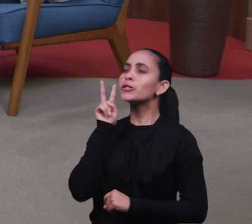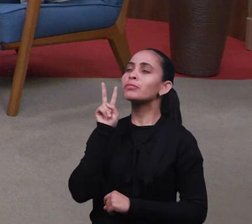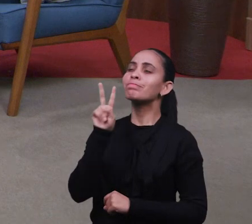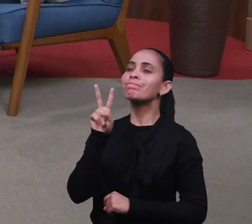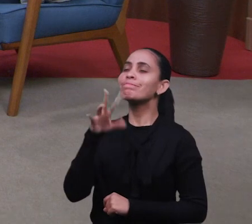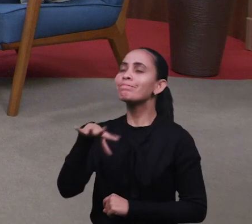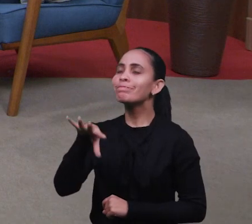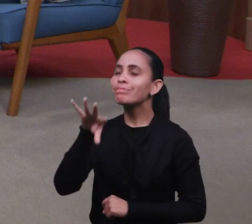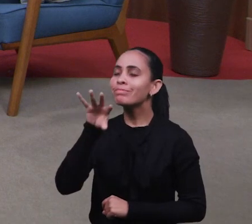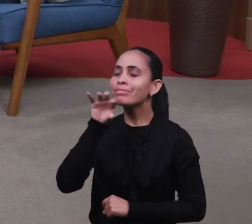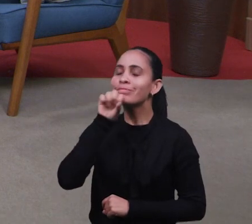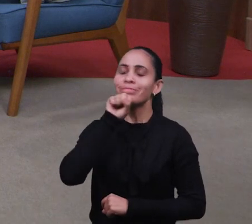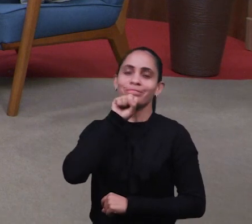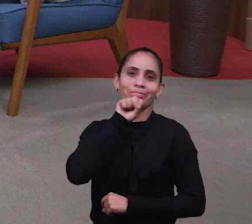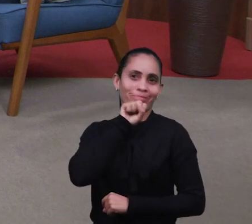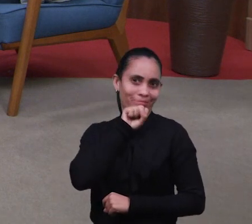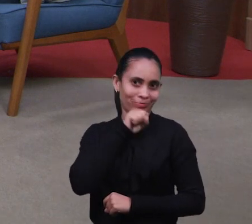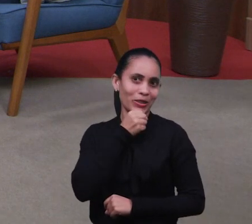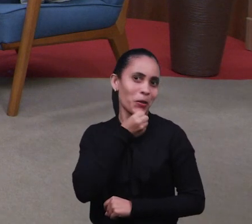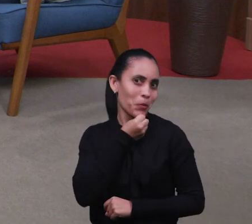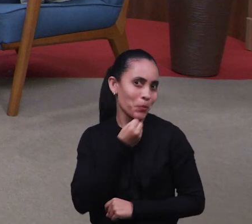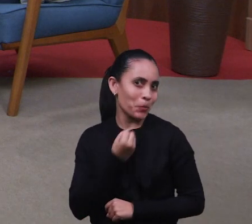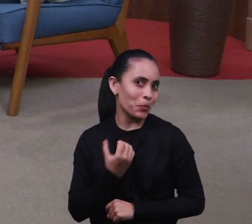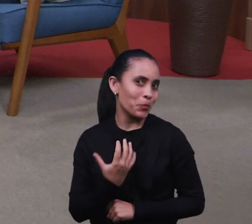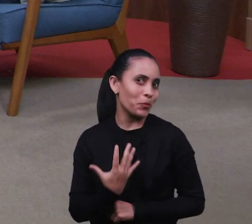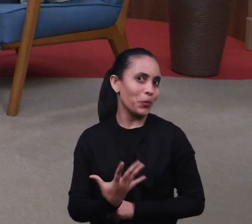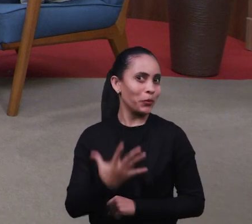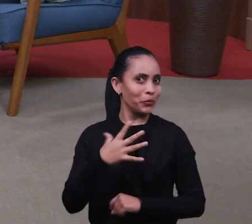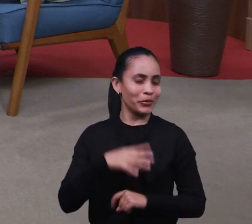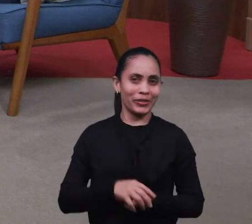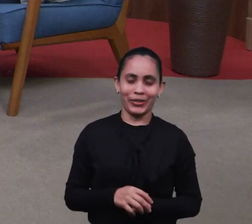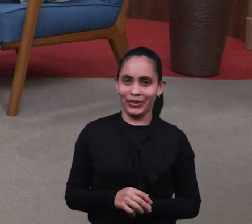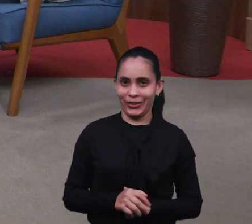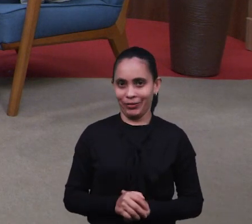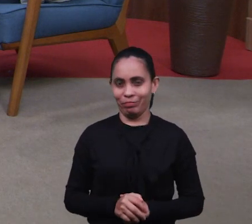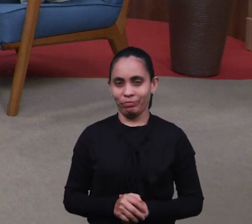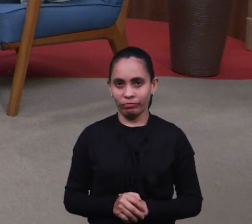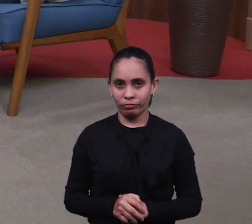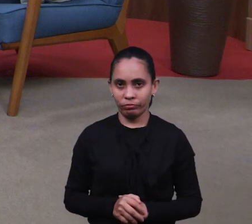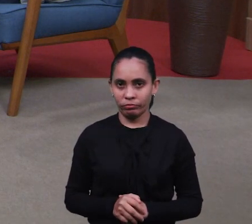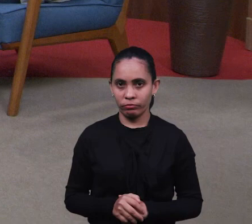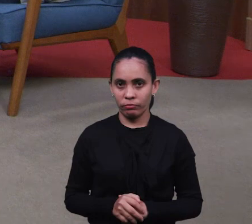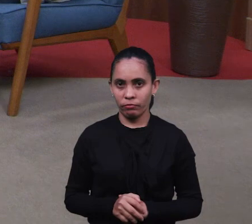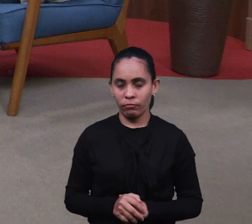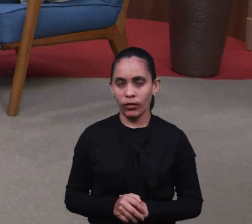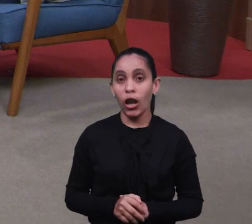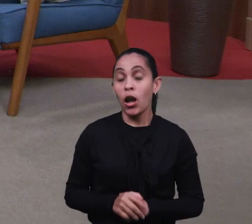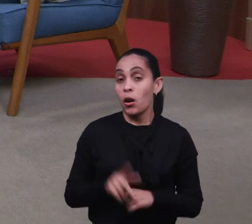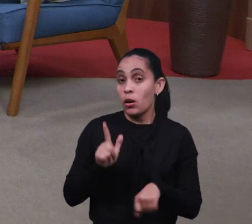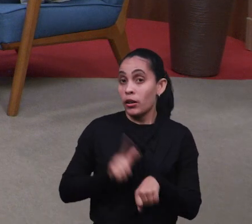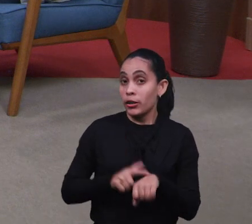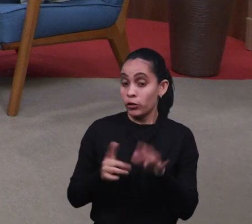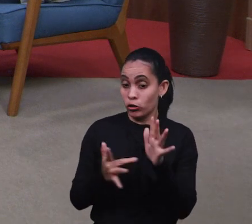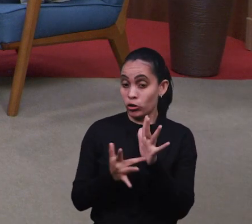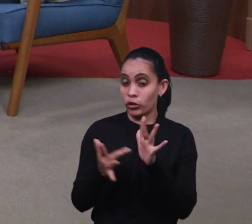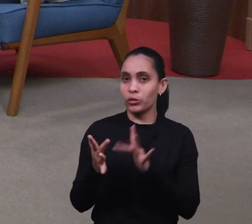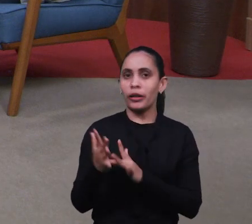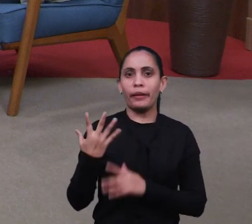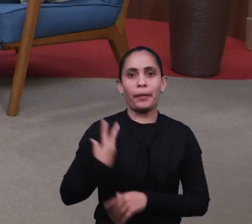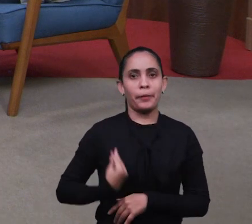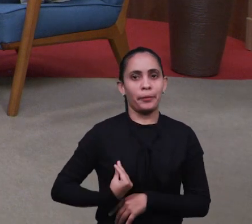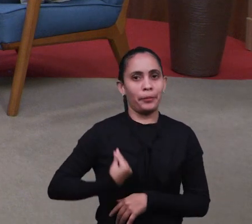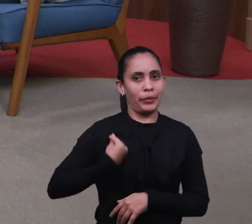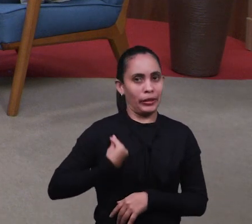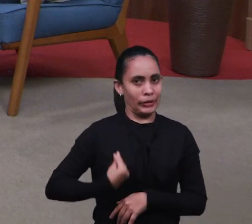aroma, você sente o perfume. Então, quando Jesus está presente no meio